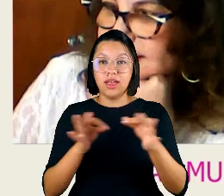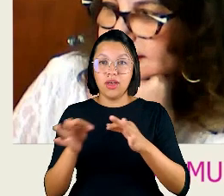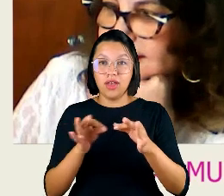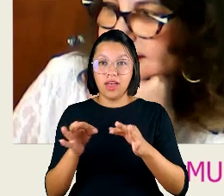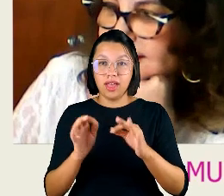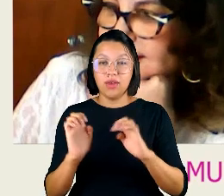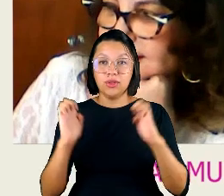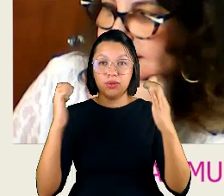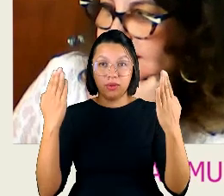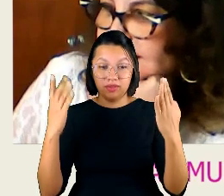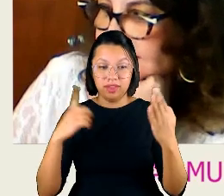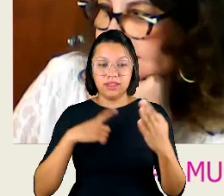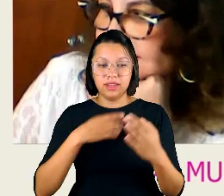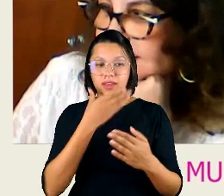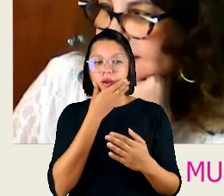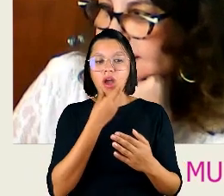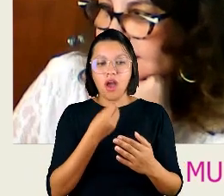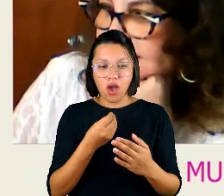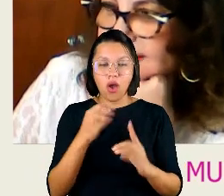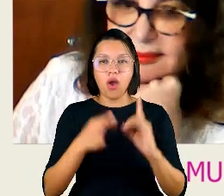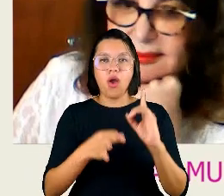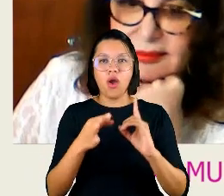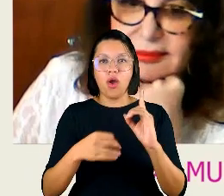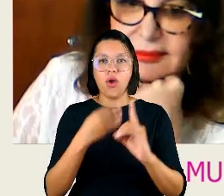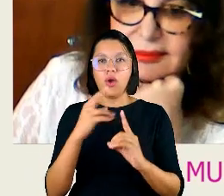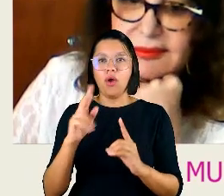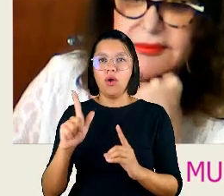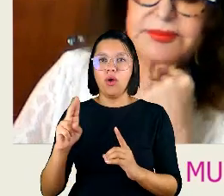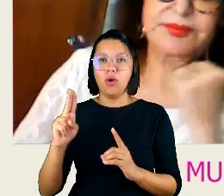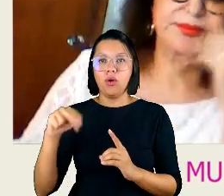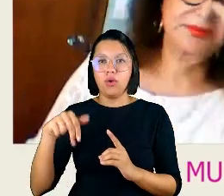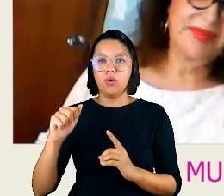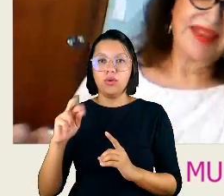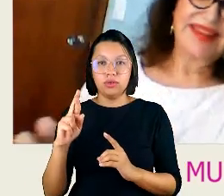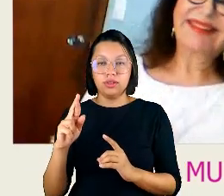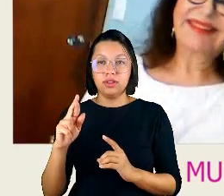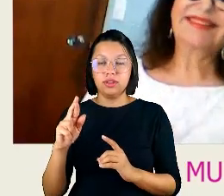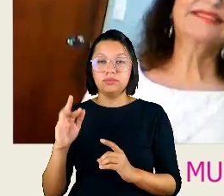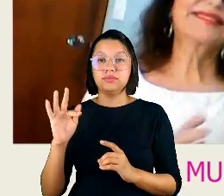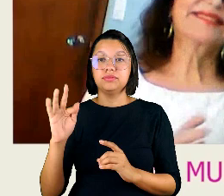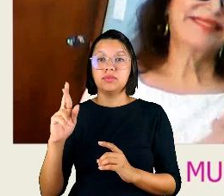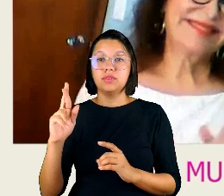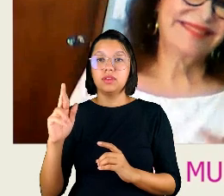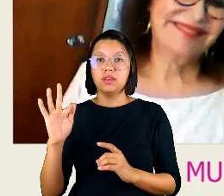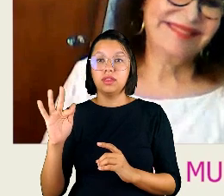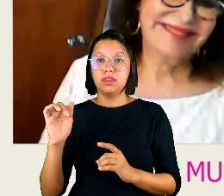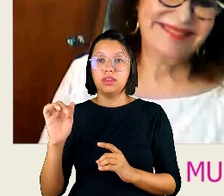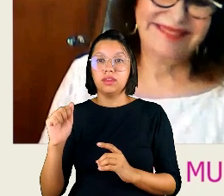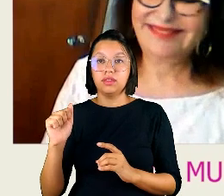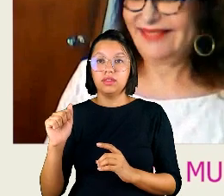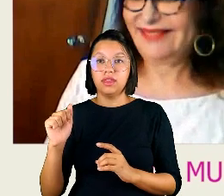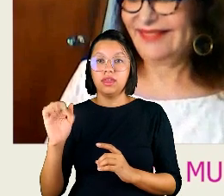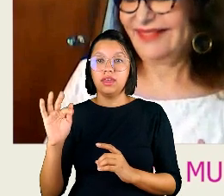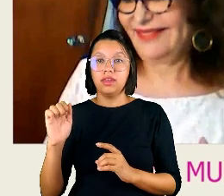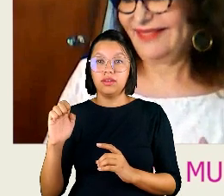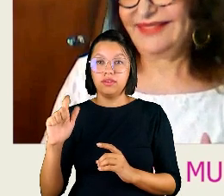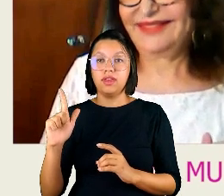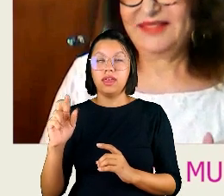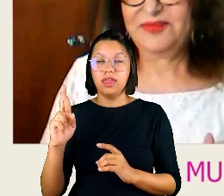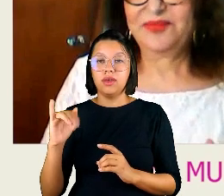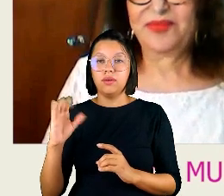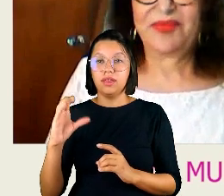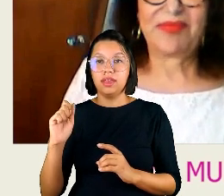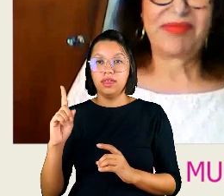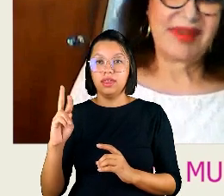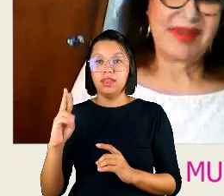desembargador Lunardelli, o Rafael e o Ricardo, mas nesse evento, como palestrante, a gente tem esse